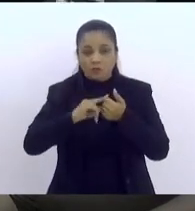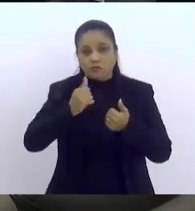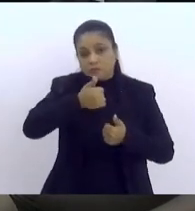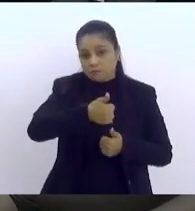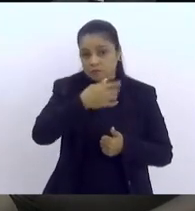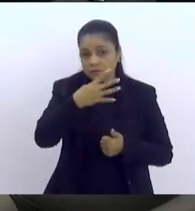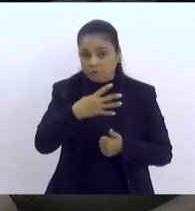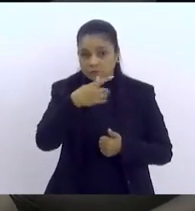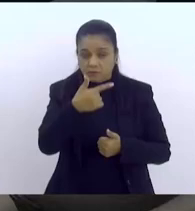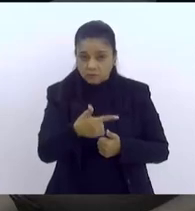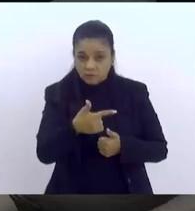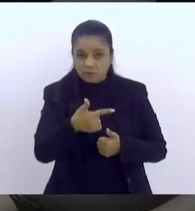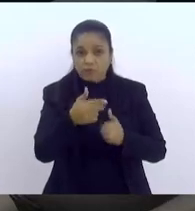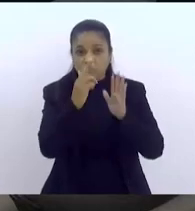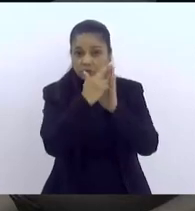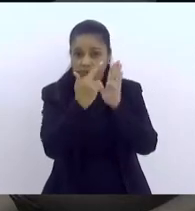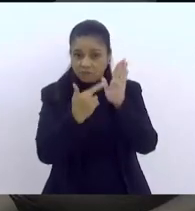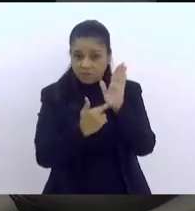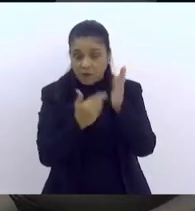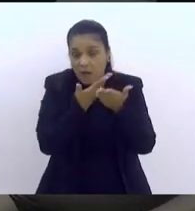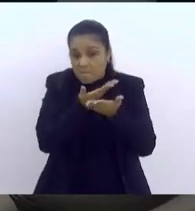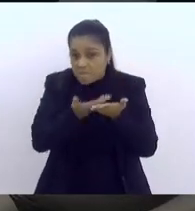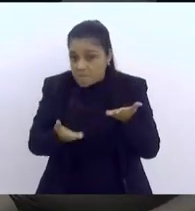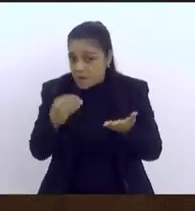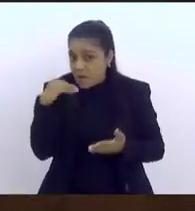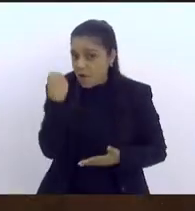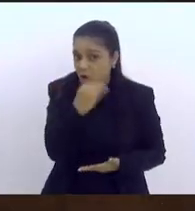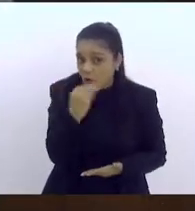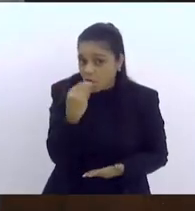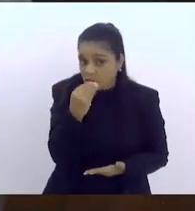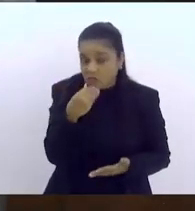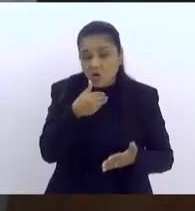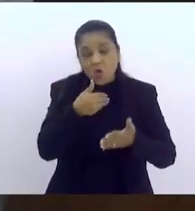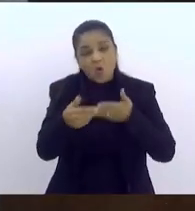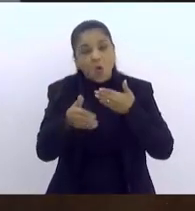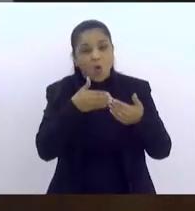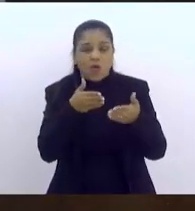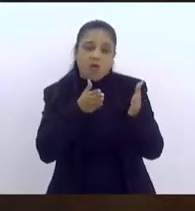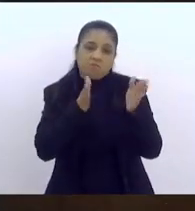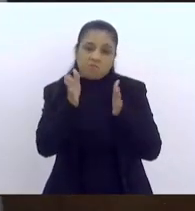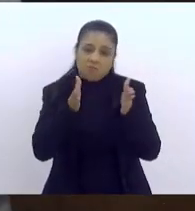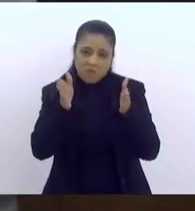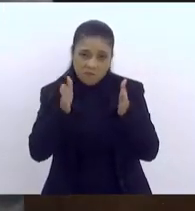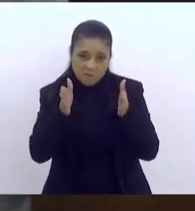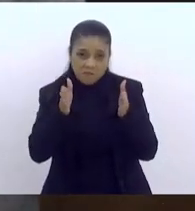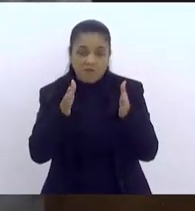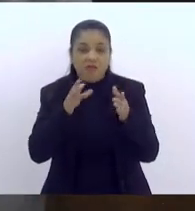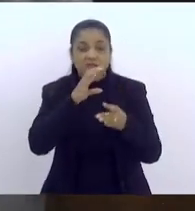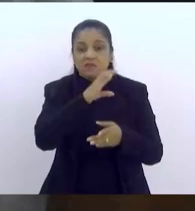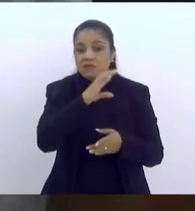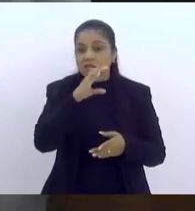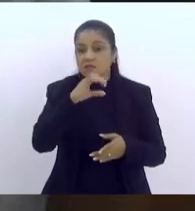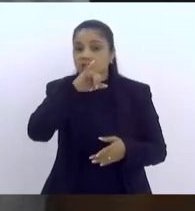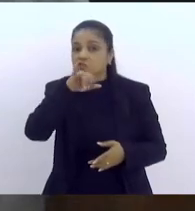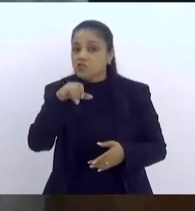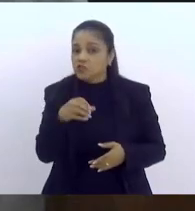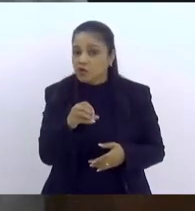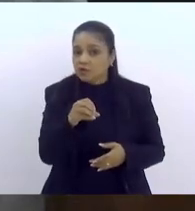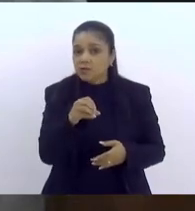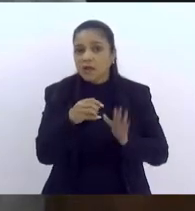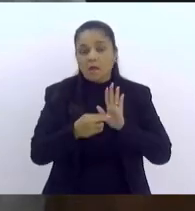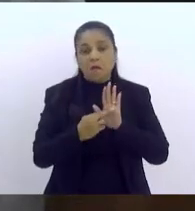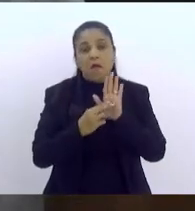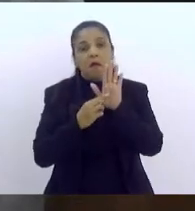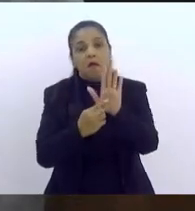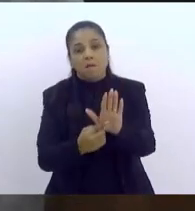ele permite que pela perda de oportunidade em qualquer tempo, a CCJ pode apresentar